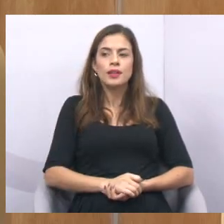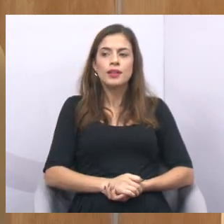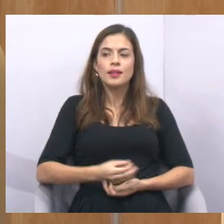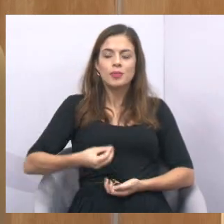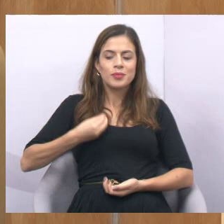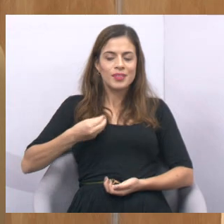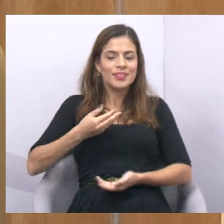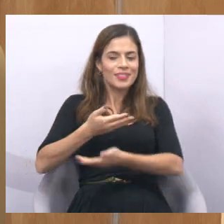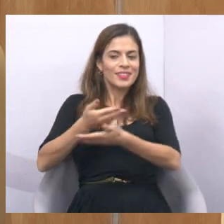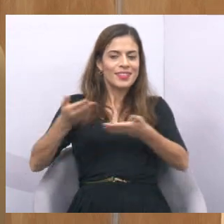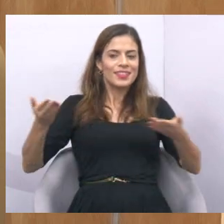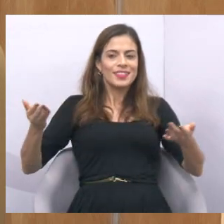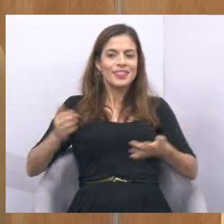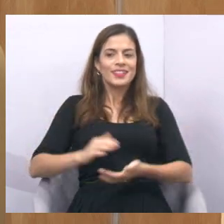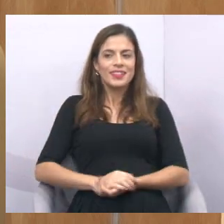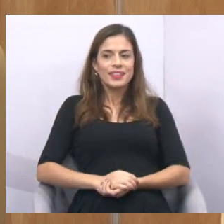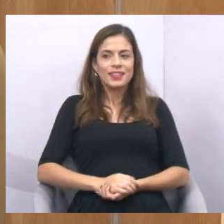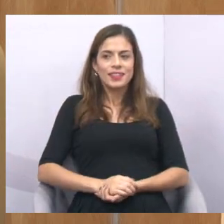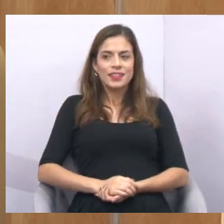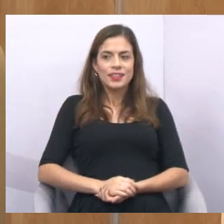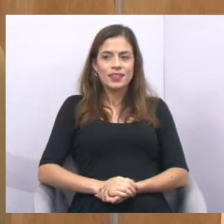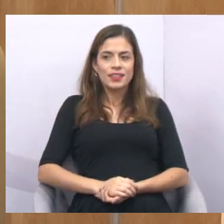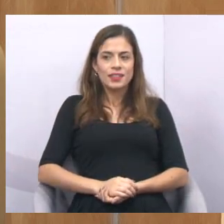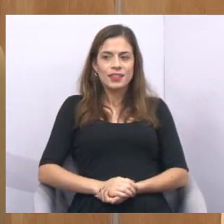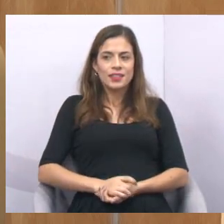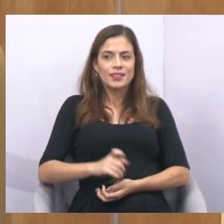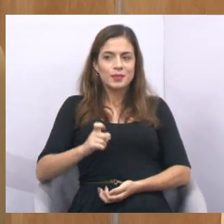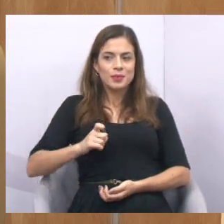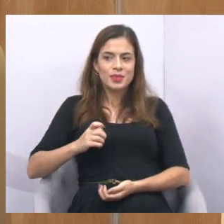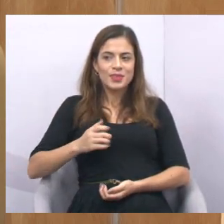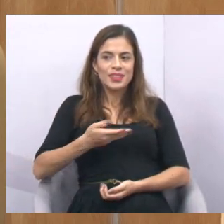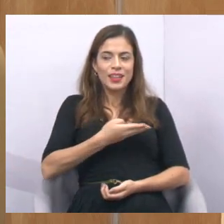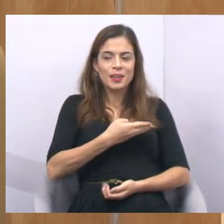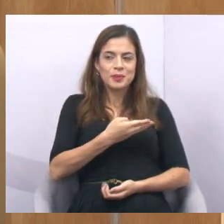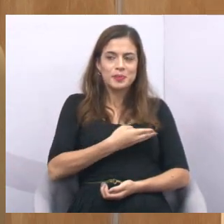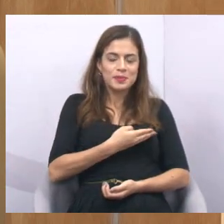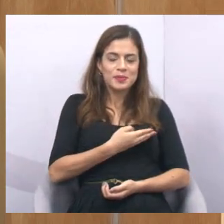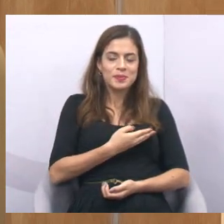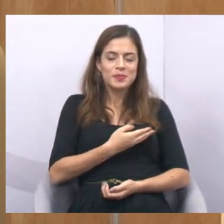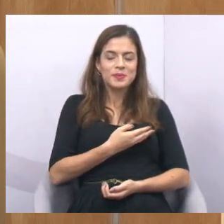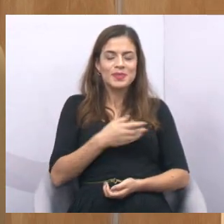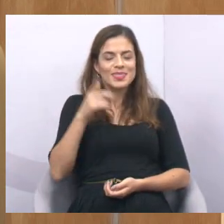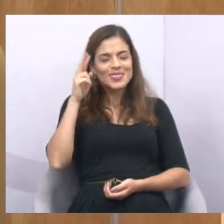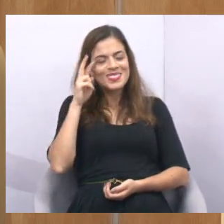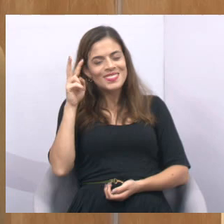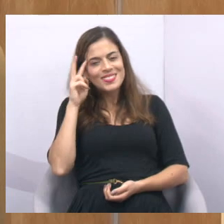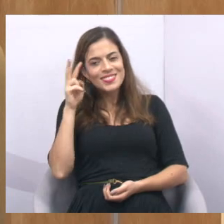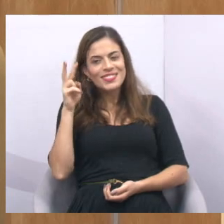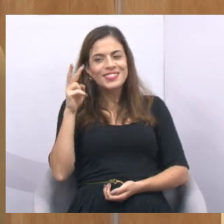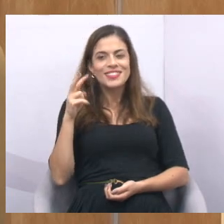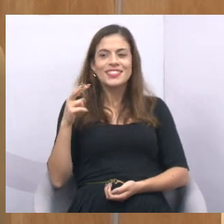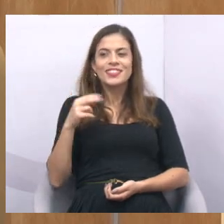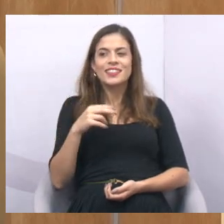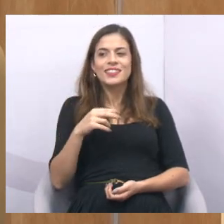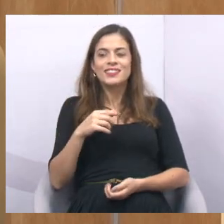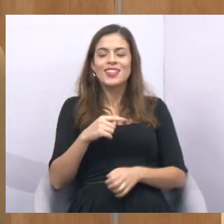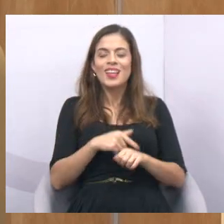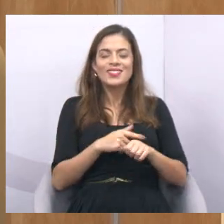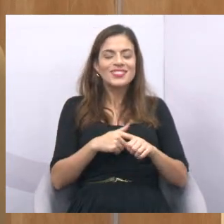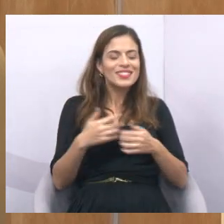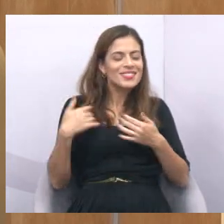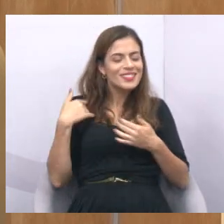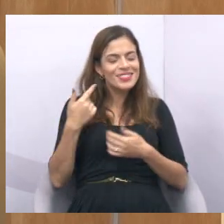esses meus ex-colegas, as histórias nossas, os momentos